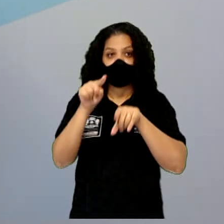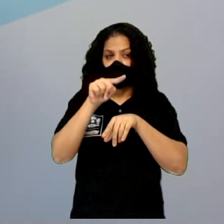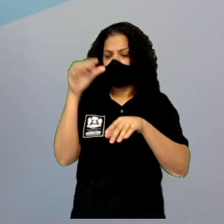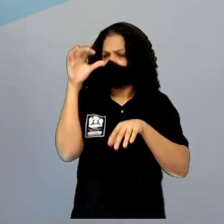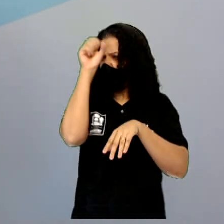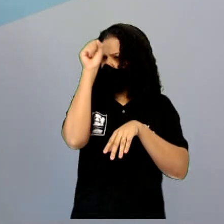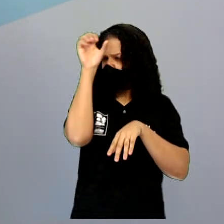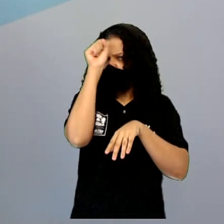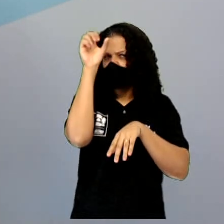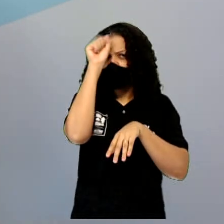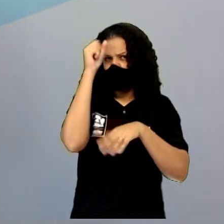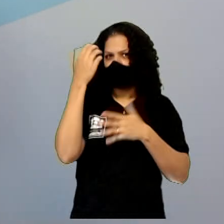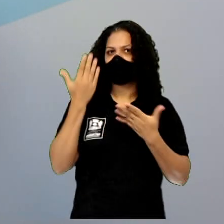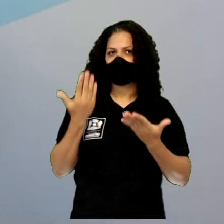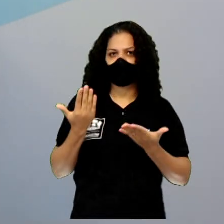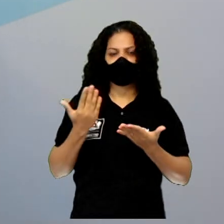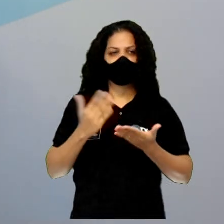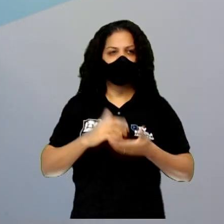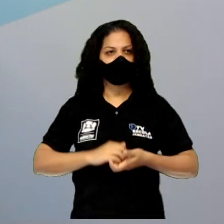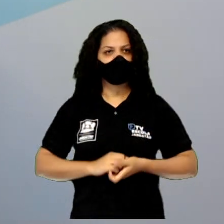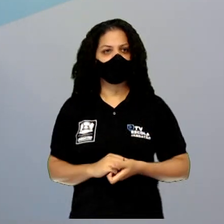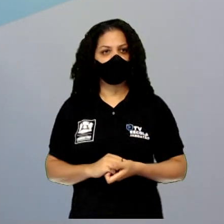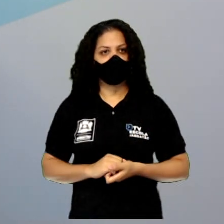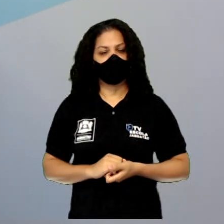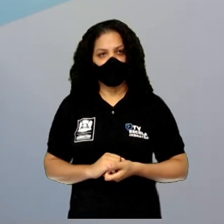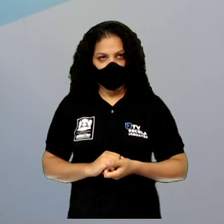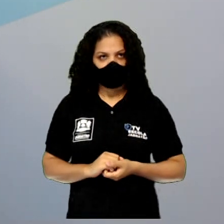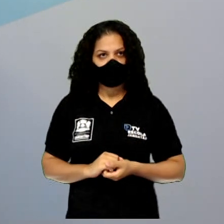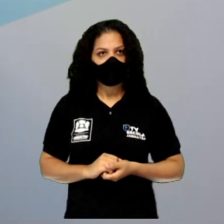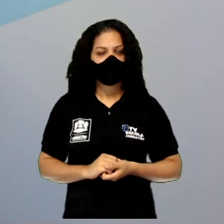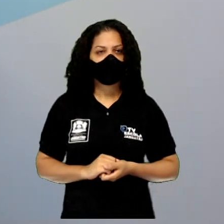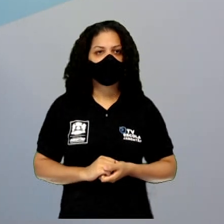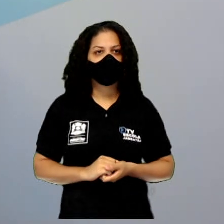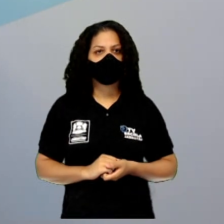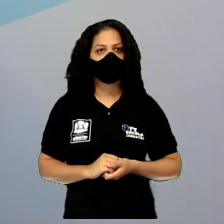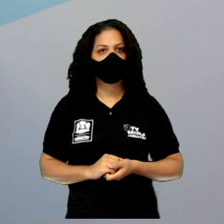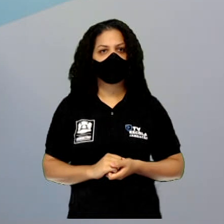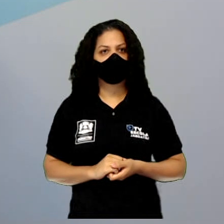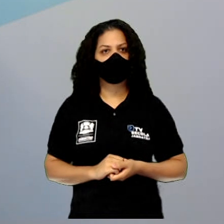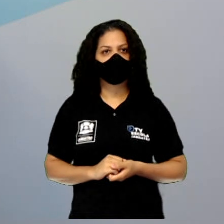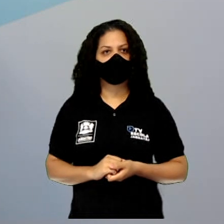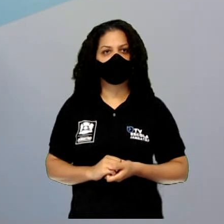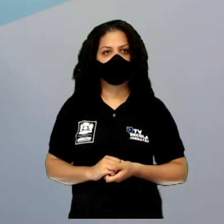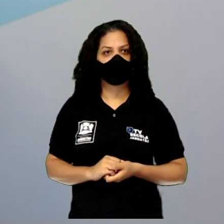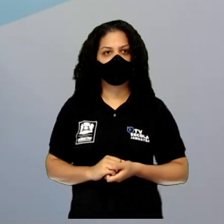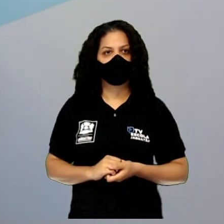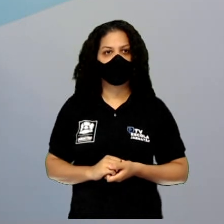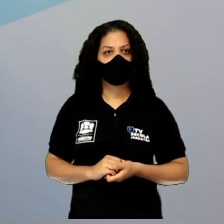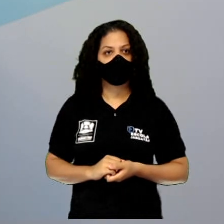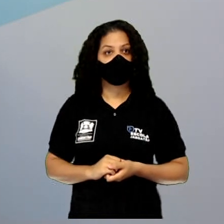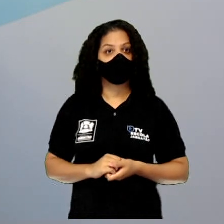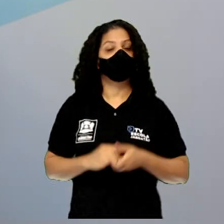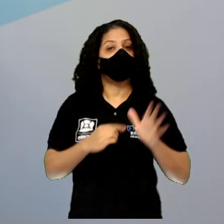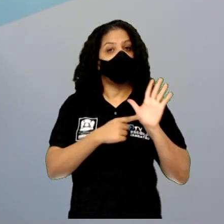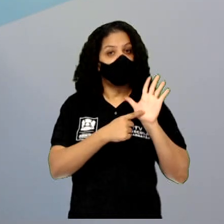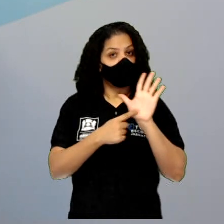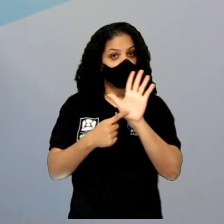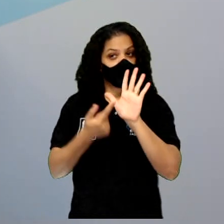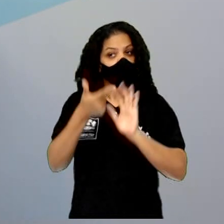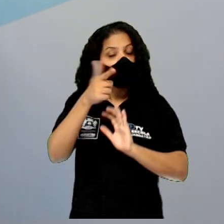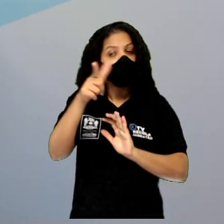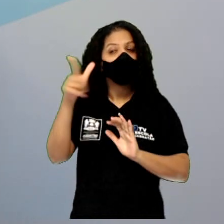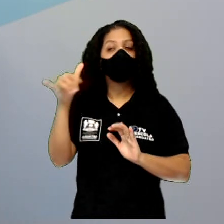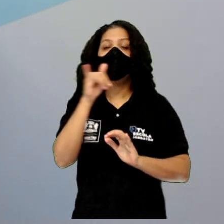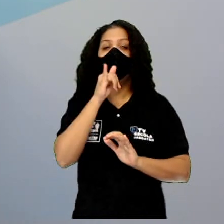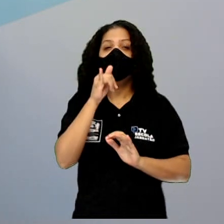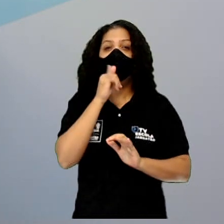dela. Vamos aqui, que eu trouxe agora outros exemplos para vocês. O